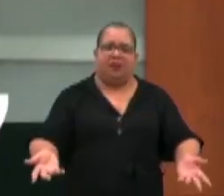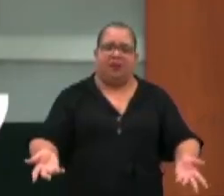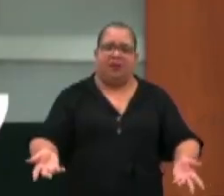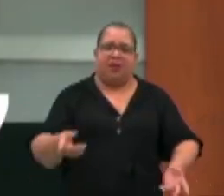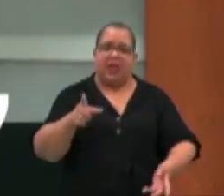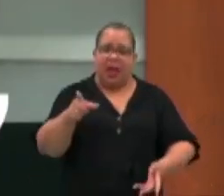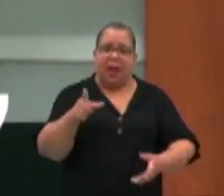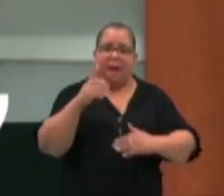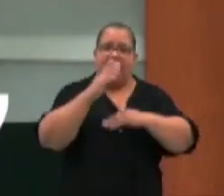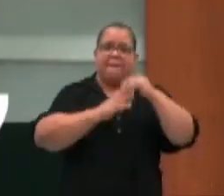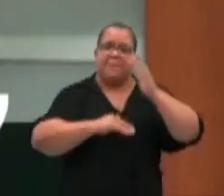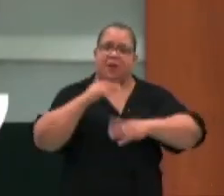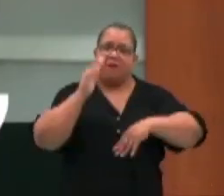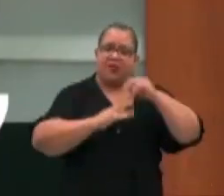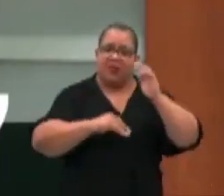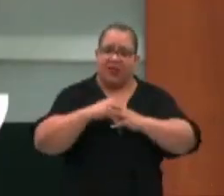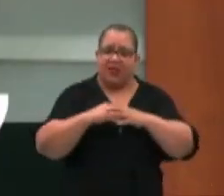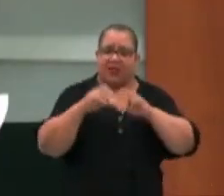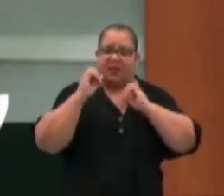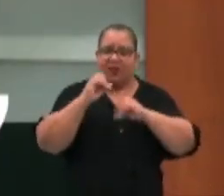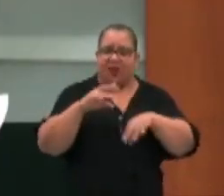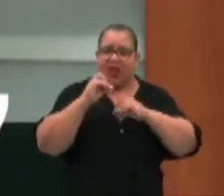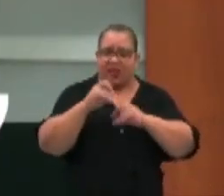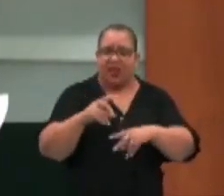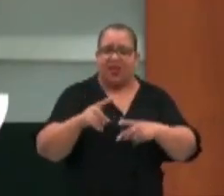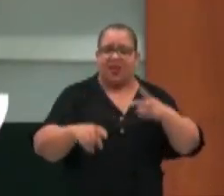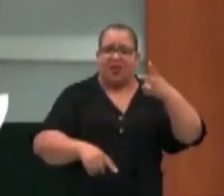Aqueles profissionais da educação que estão lotados em